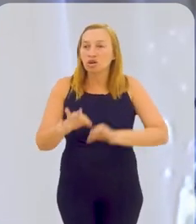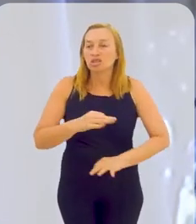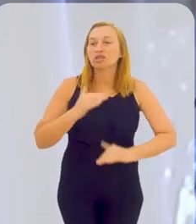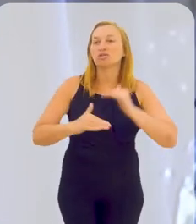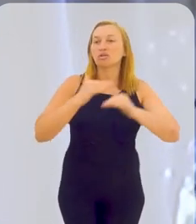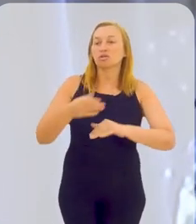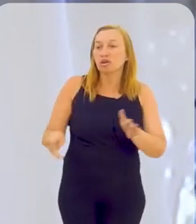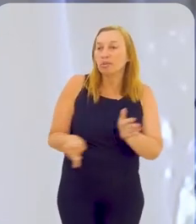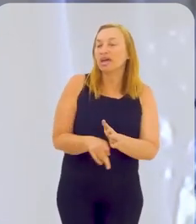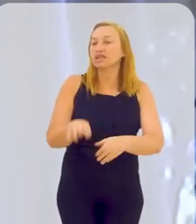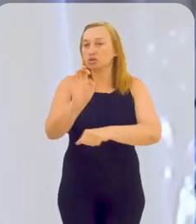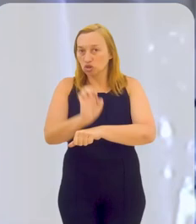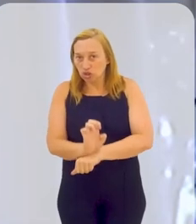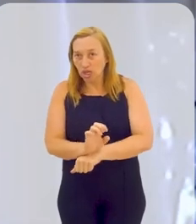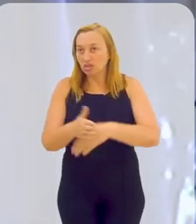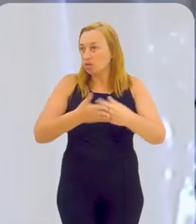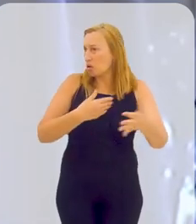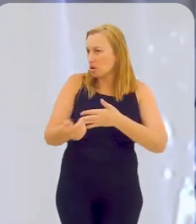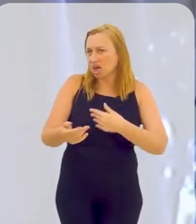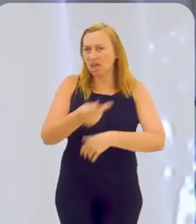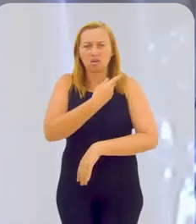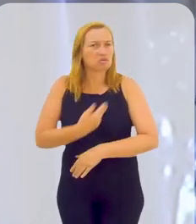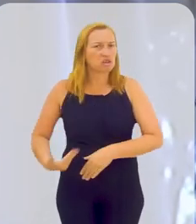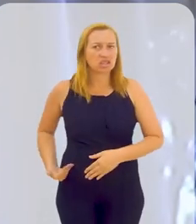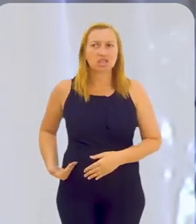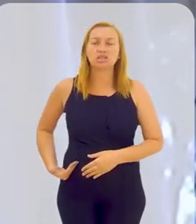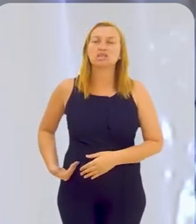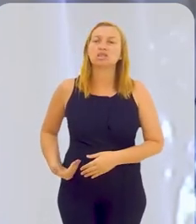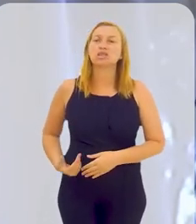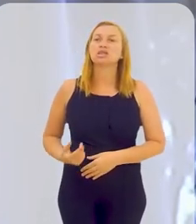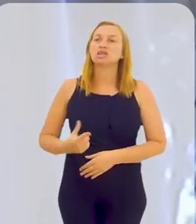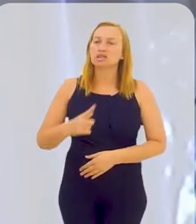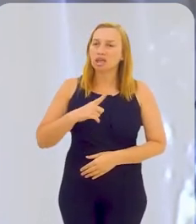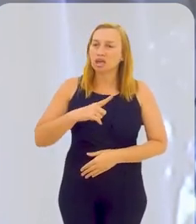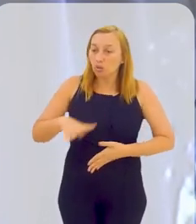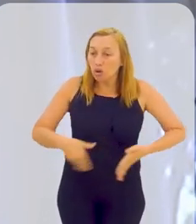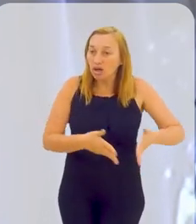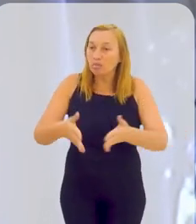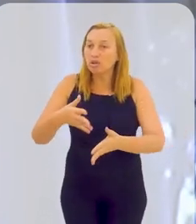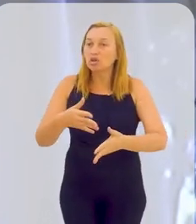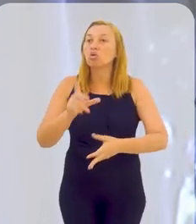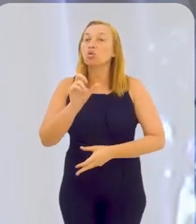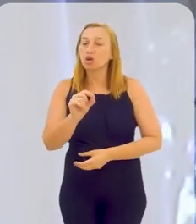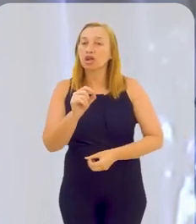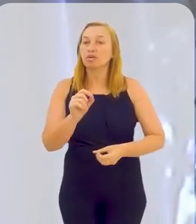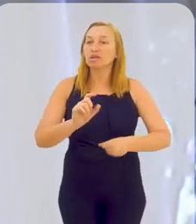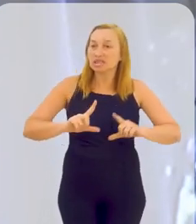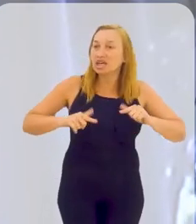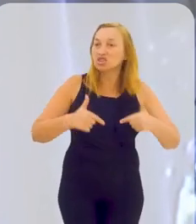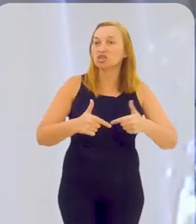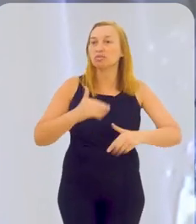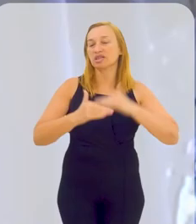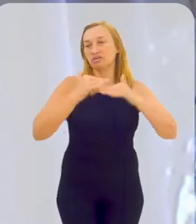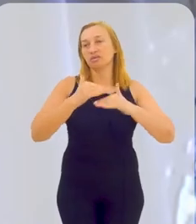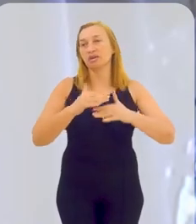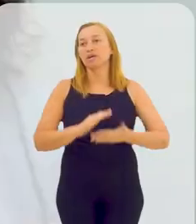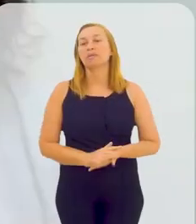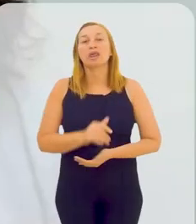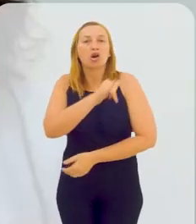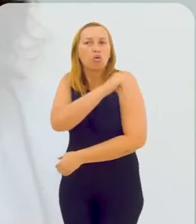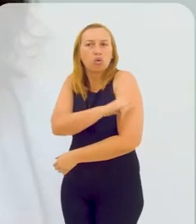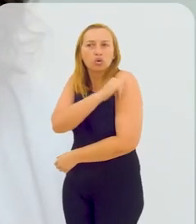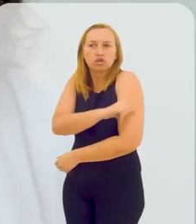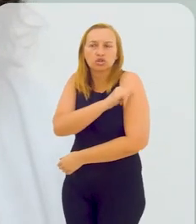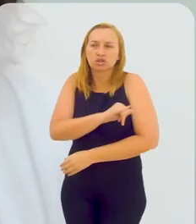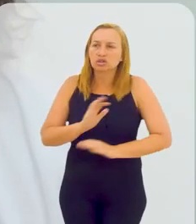de desenvolvimento do Estado, né? E seja quem for o governante, que ele tenha ali um norte do que precisa ser aplicado e desenvolvido.